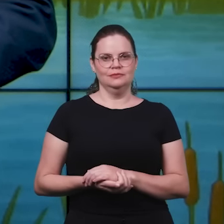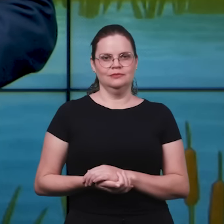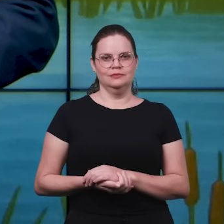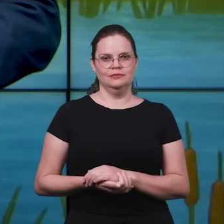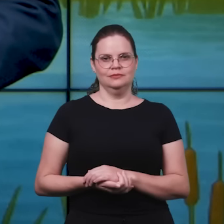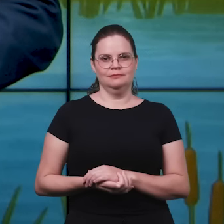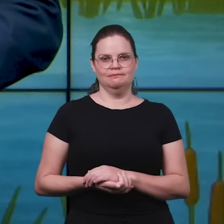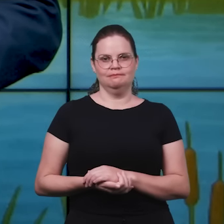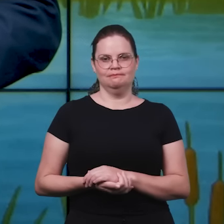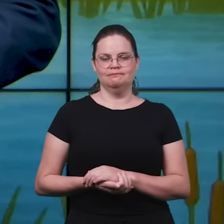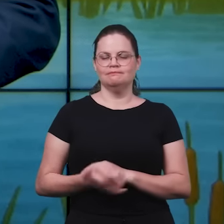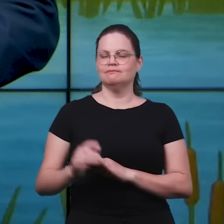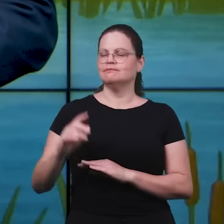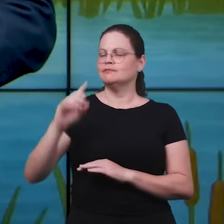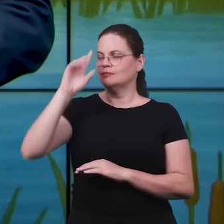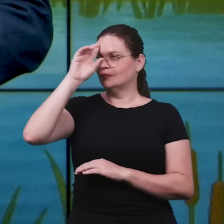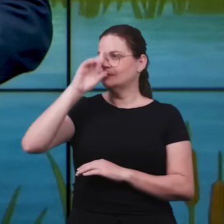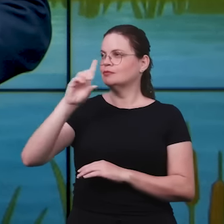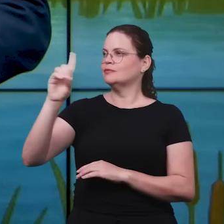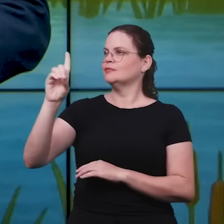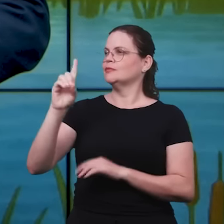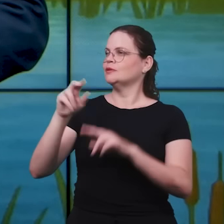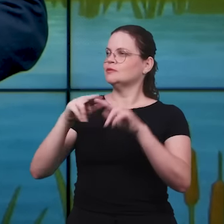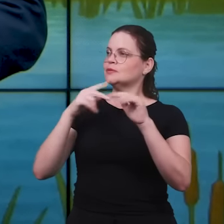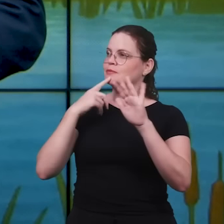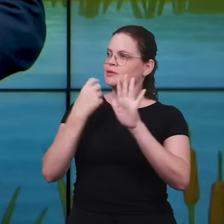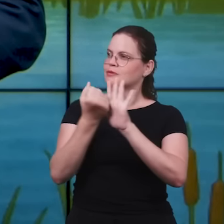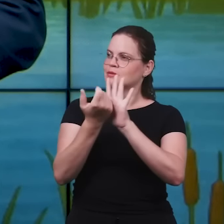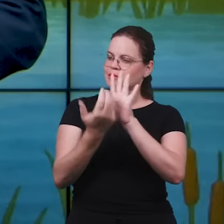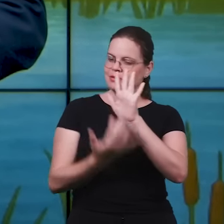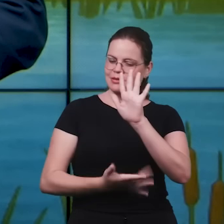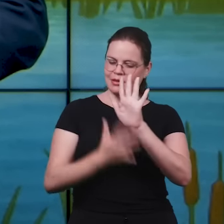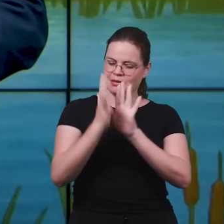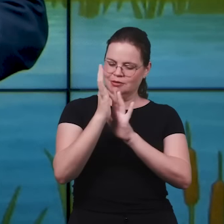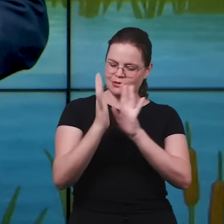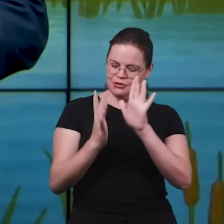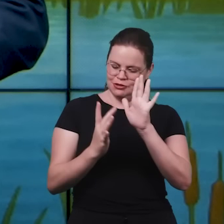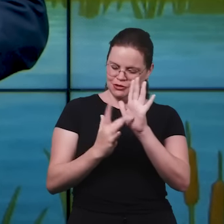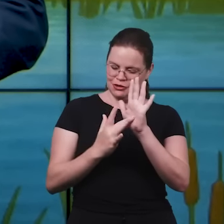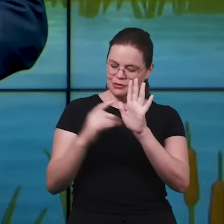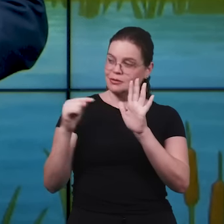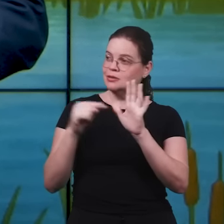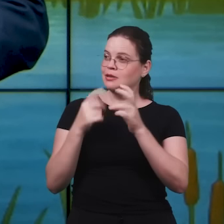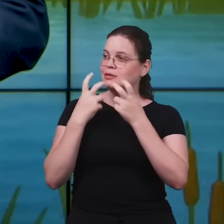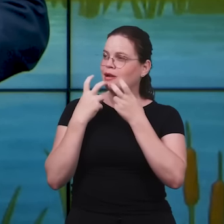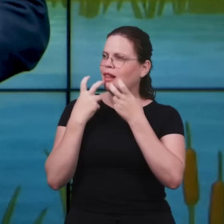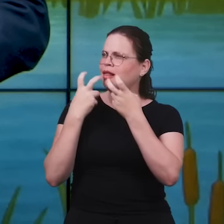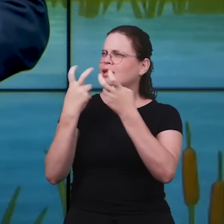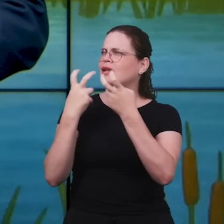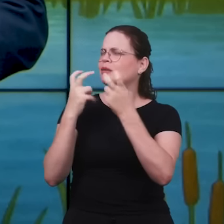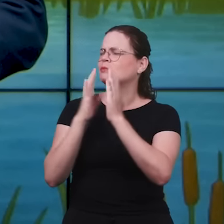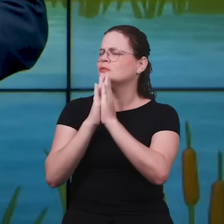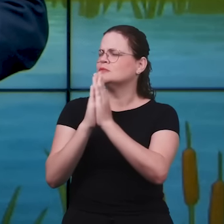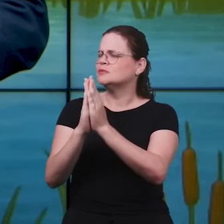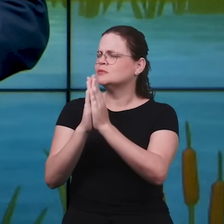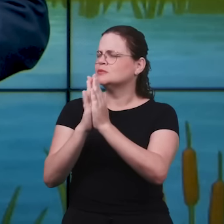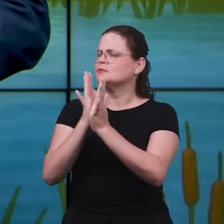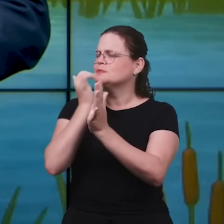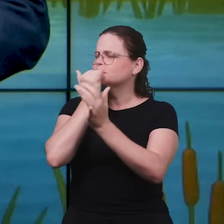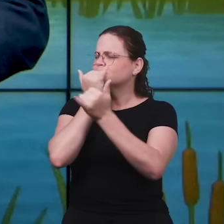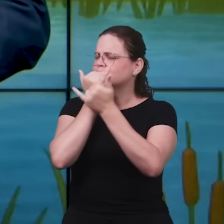Senhor, nós clamamos a Ti pelo poder do sangue de Jesus, suplicando o perdão dos nossos